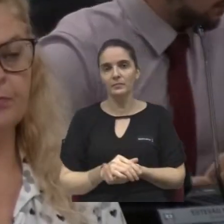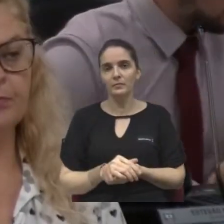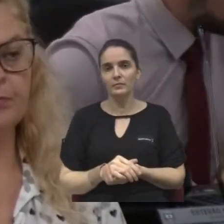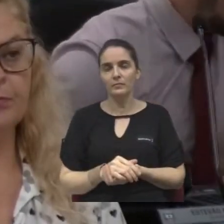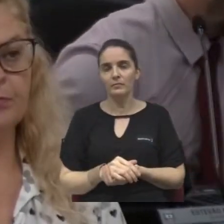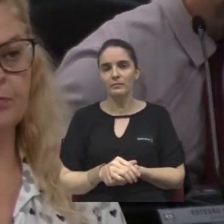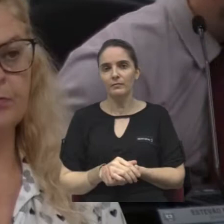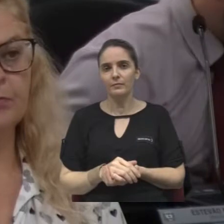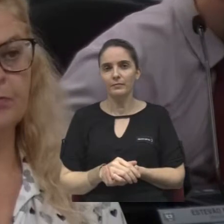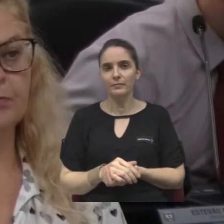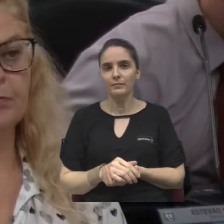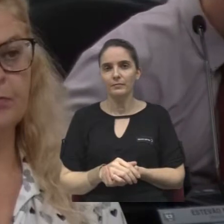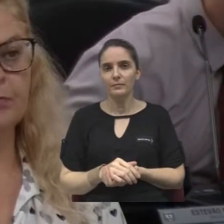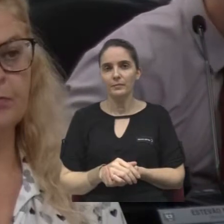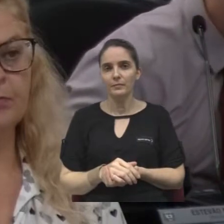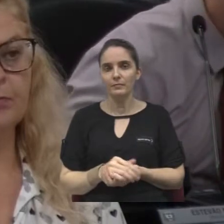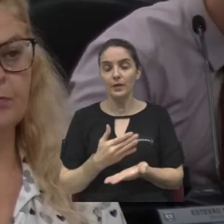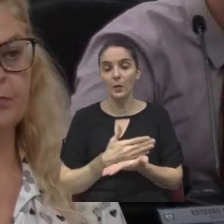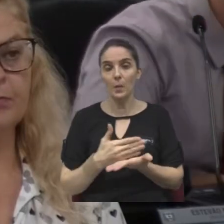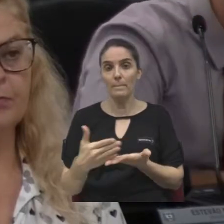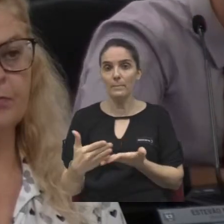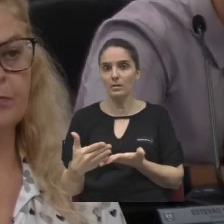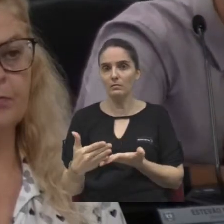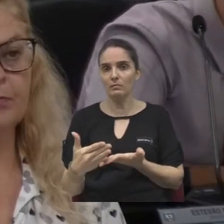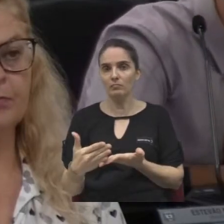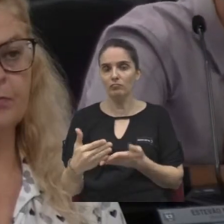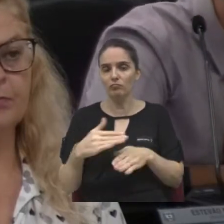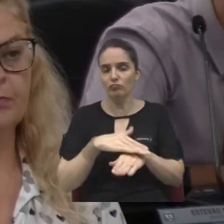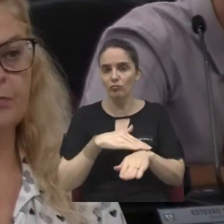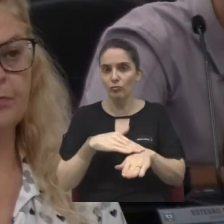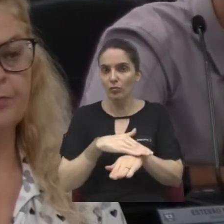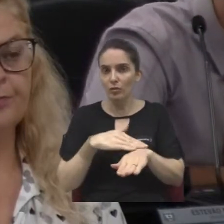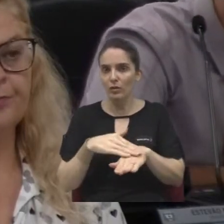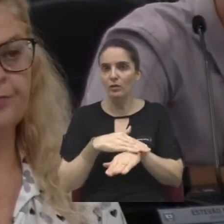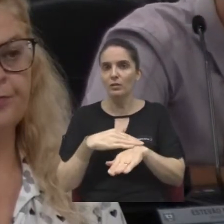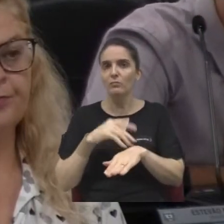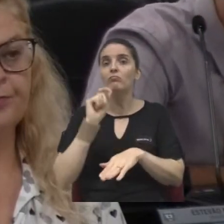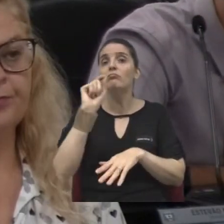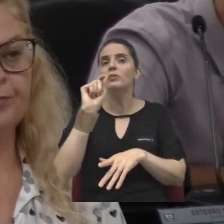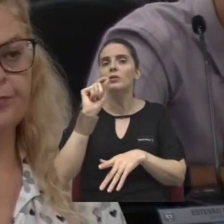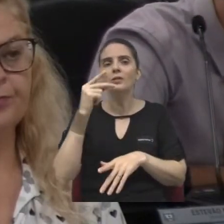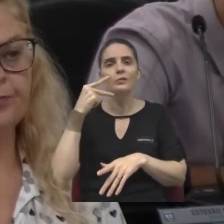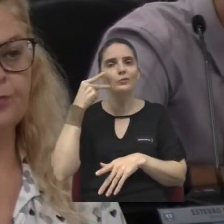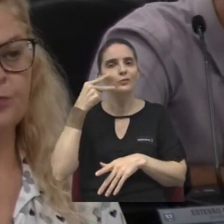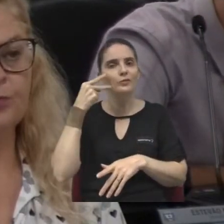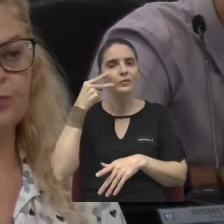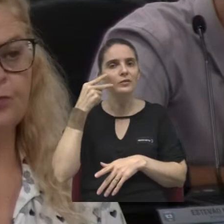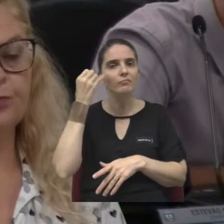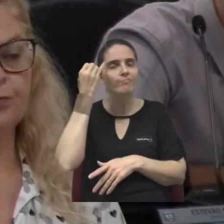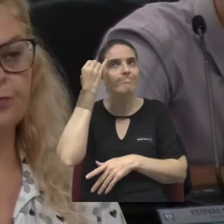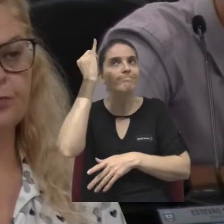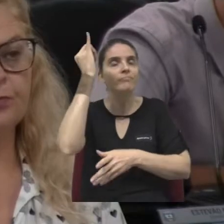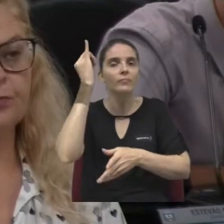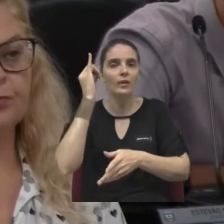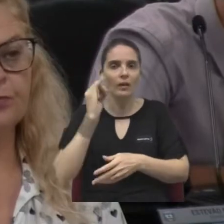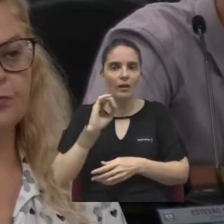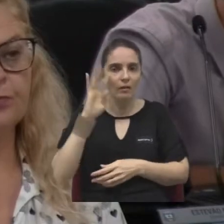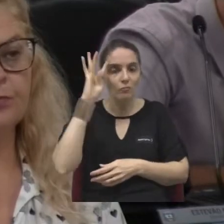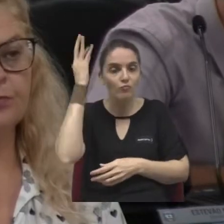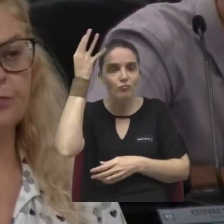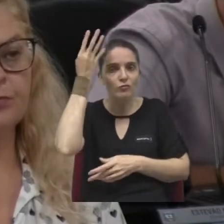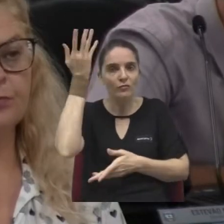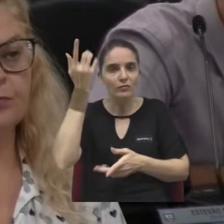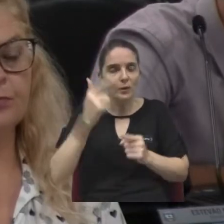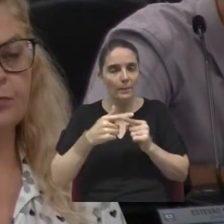um diálogo para que nós, vereadores, possamos encontrar uma solução. Porque no momento que a prefeitura